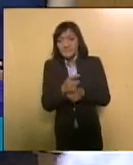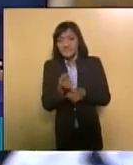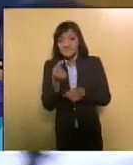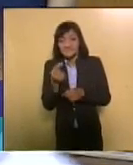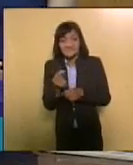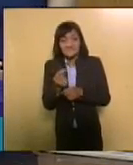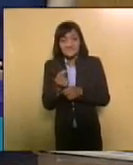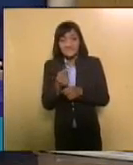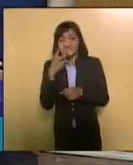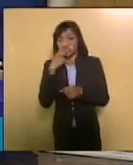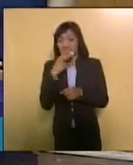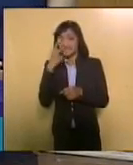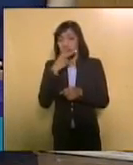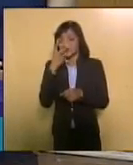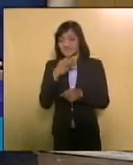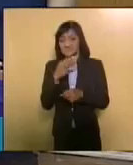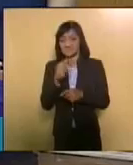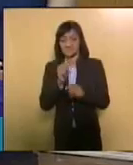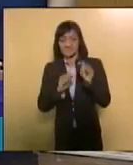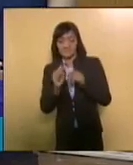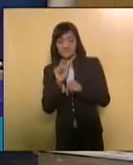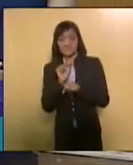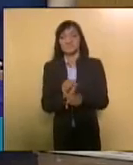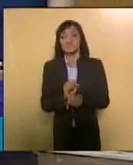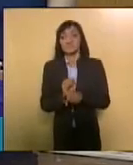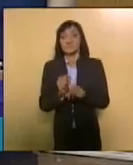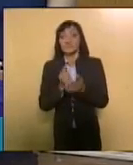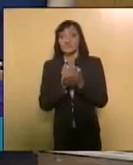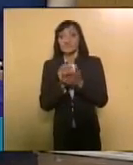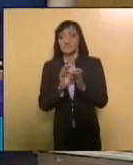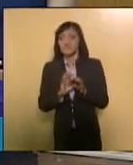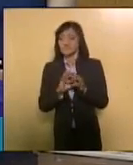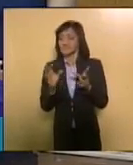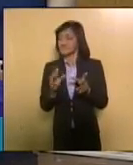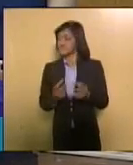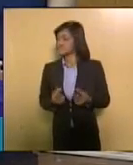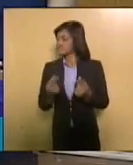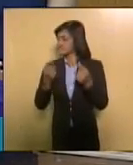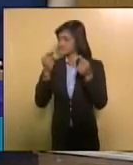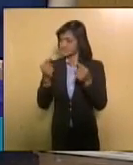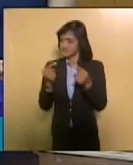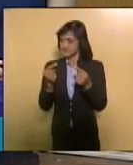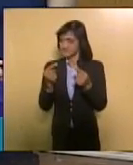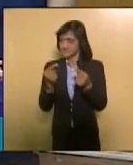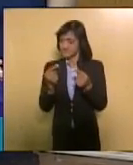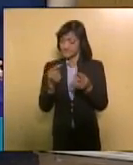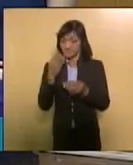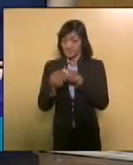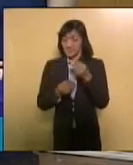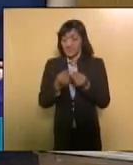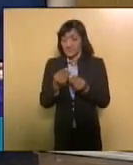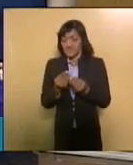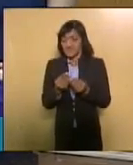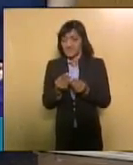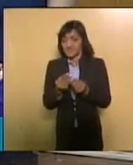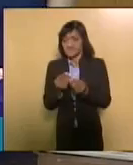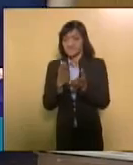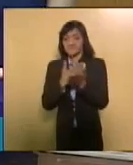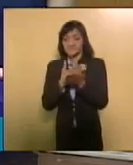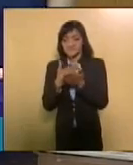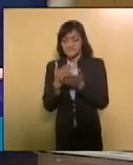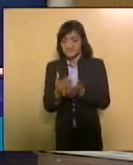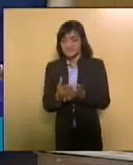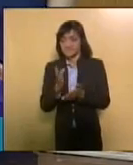gerava onde a economia tava parada o dinheiro começou a circular No rastro desse dinheiro que começou a circular começou a ser